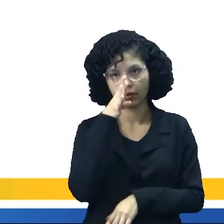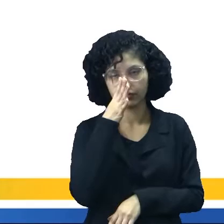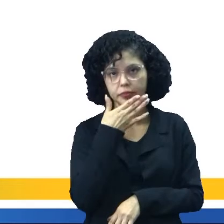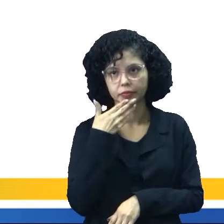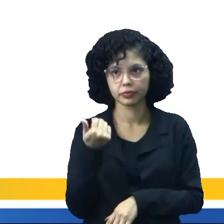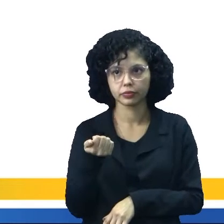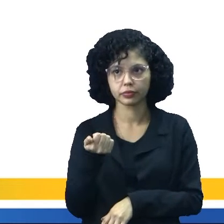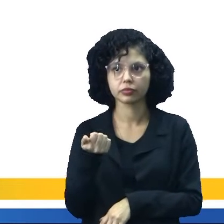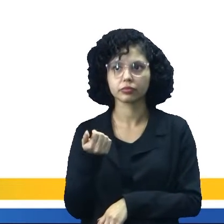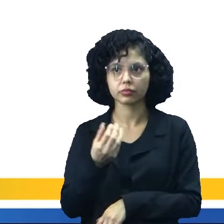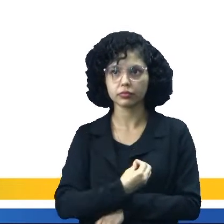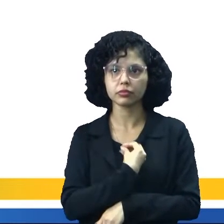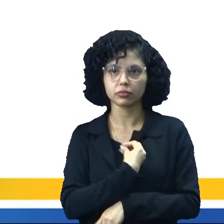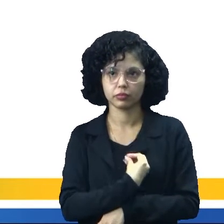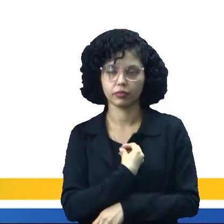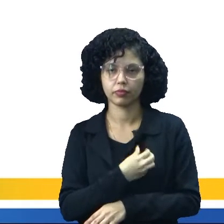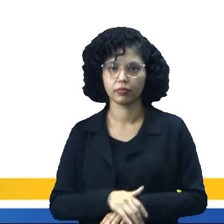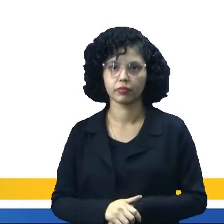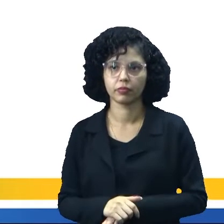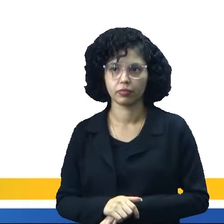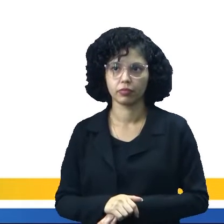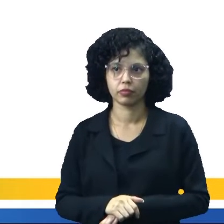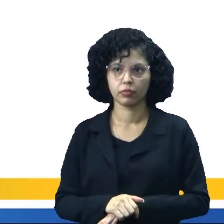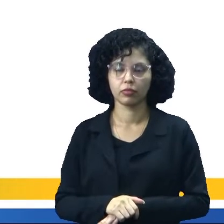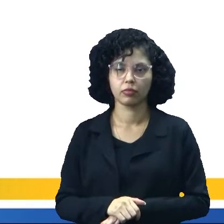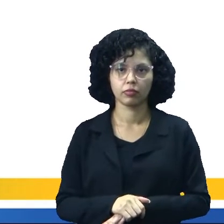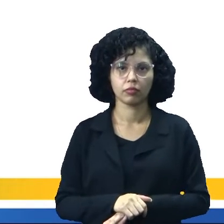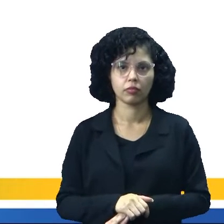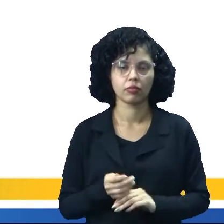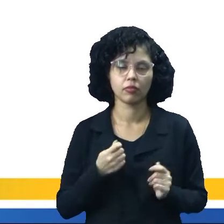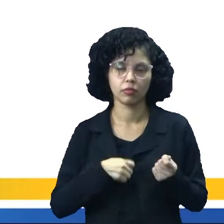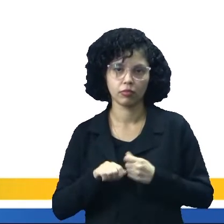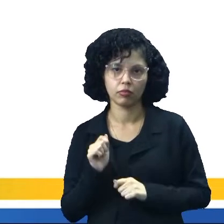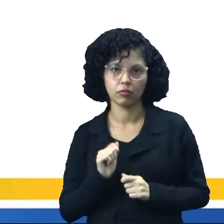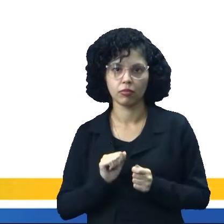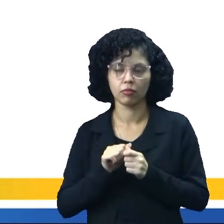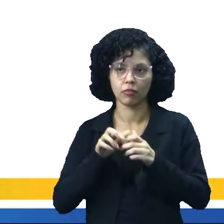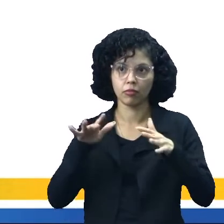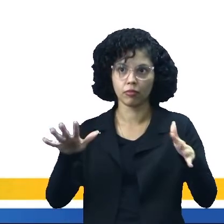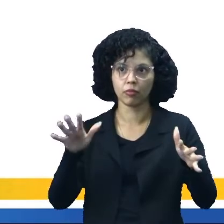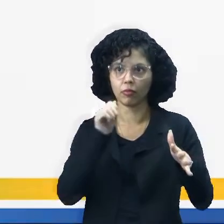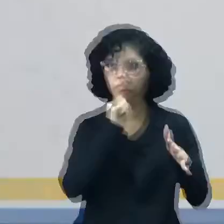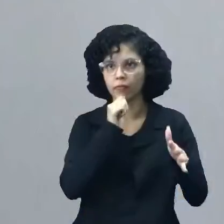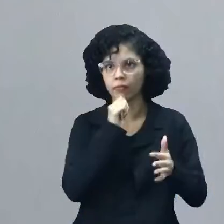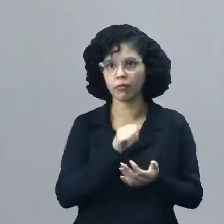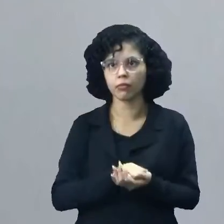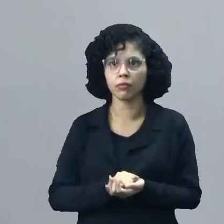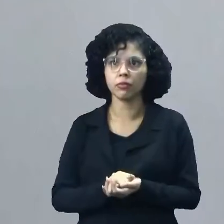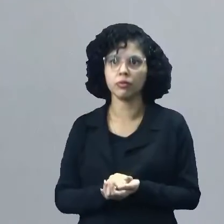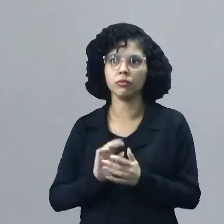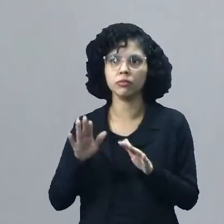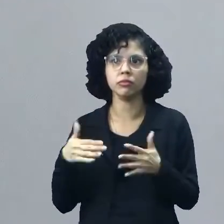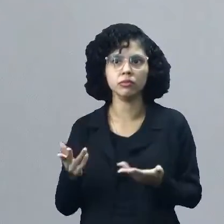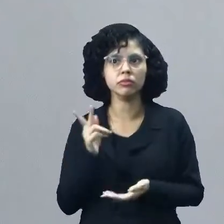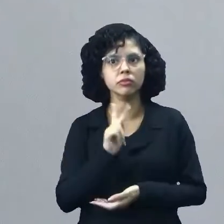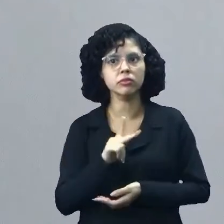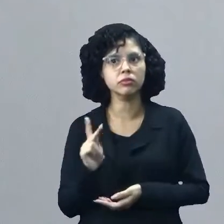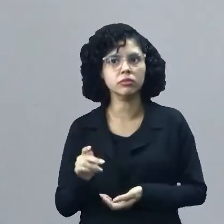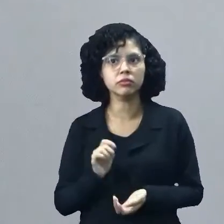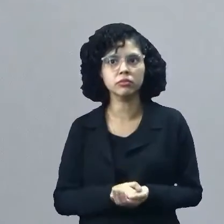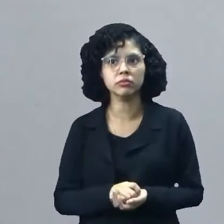atraídos por oportunidades resultantes da atividade econômica em expansão. Qual que era a atividade,